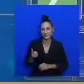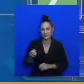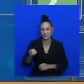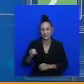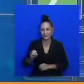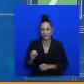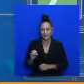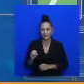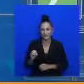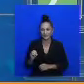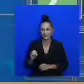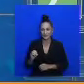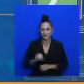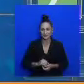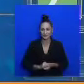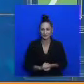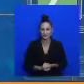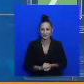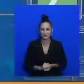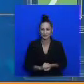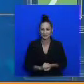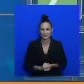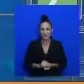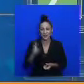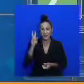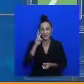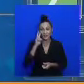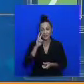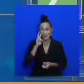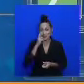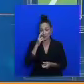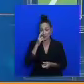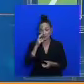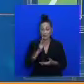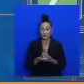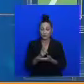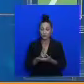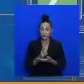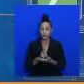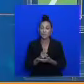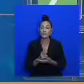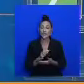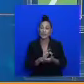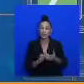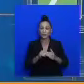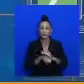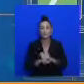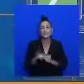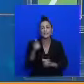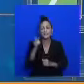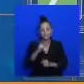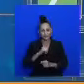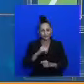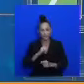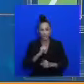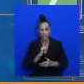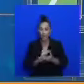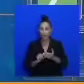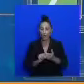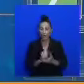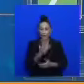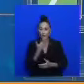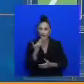Branca, 60. Lembrando, na sequência da Lotomania tem Loto Fácil, o último sorteio